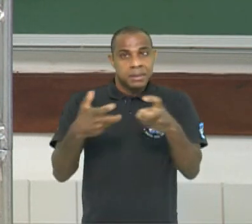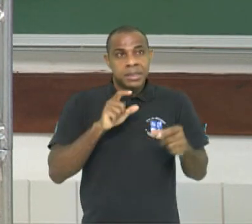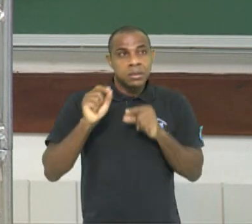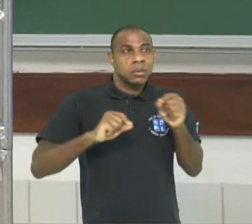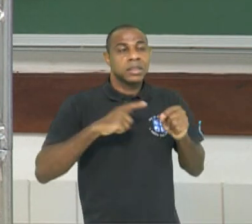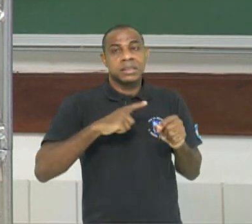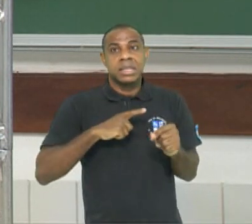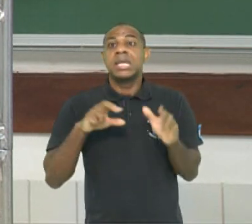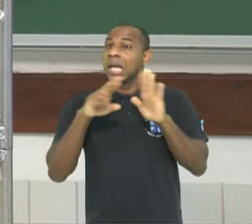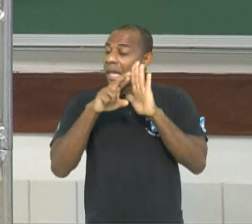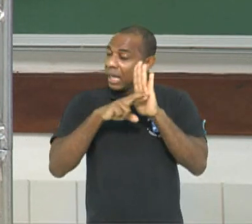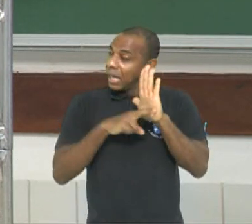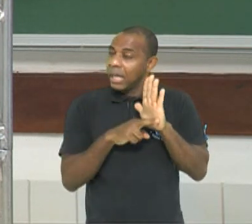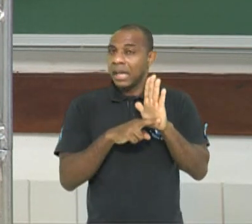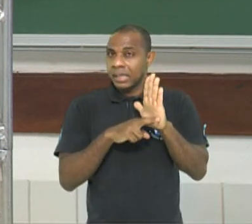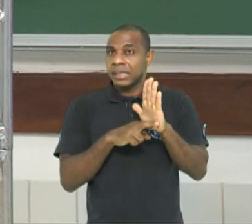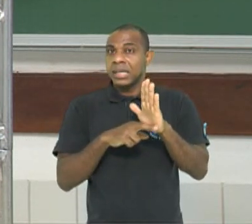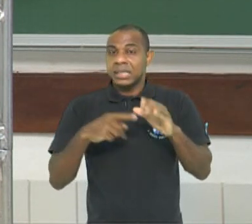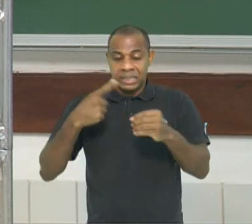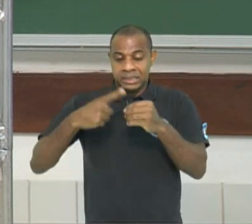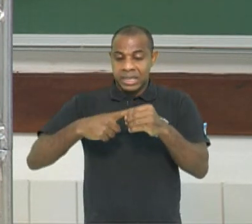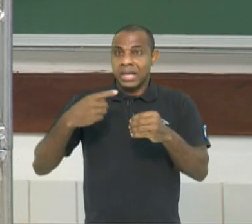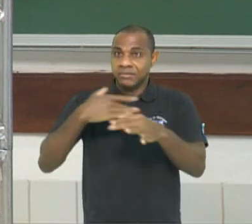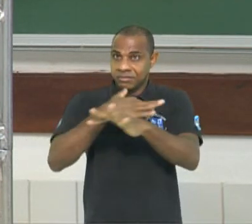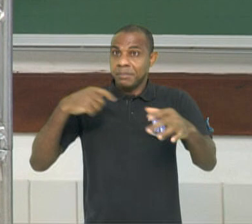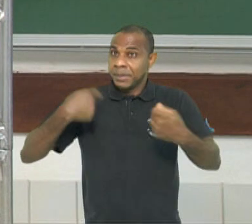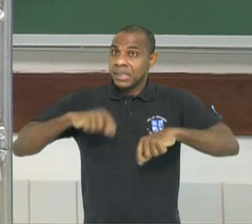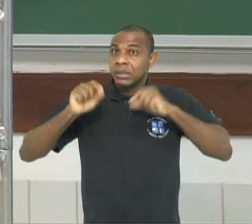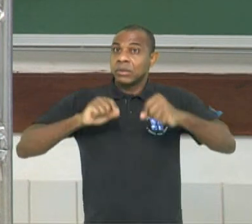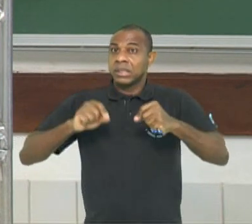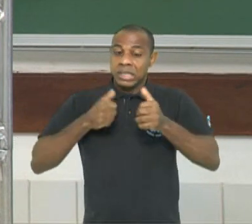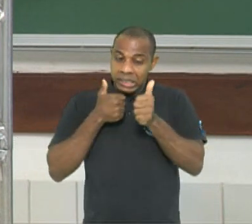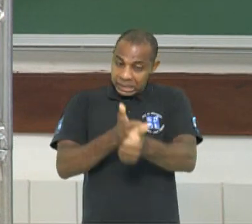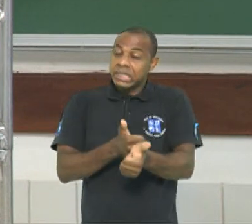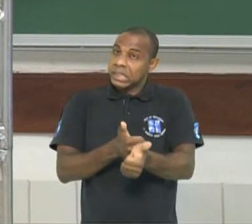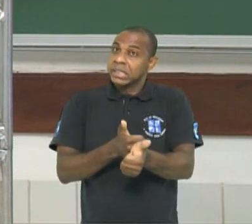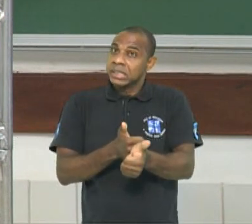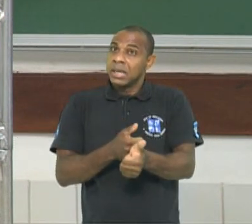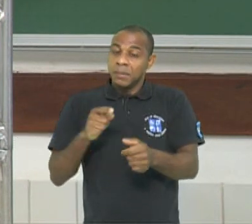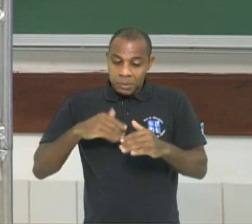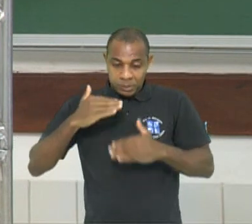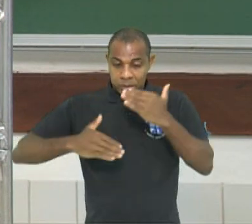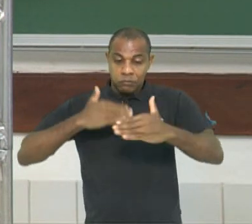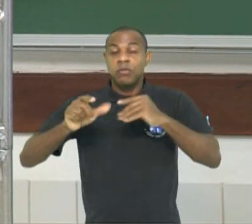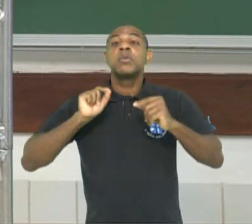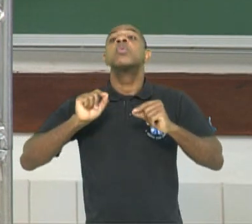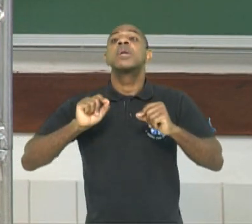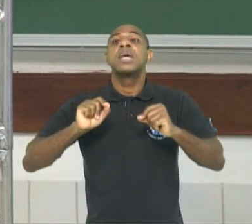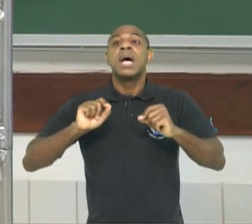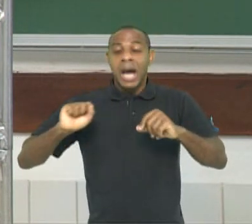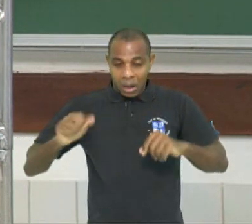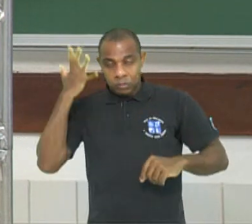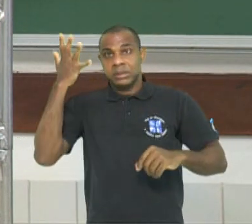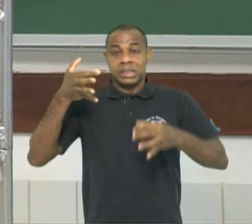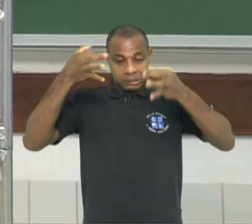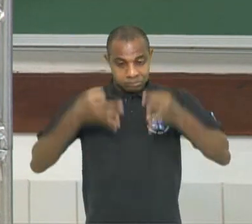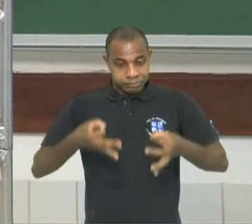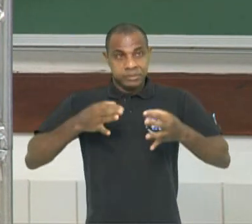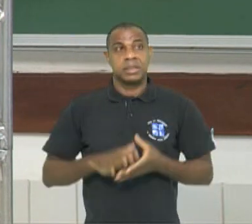existem algumas regras que as cidades precisam seguir para que o desenvolvimento realmente